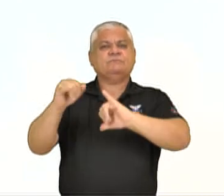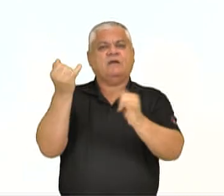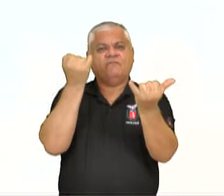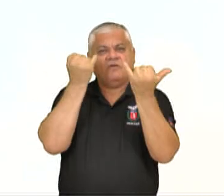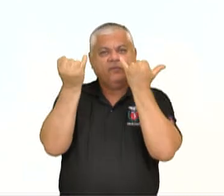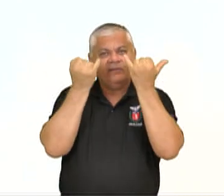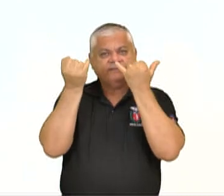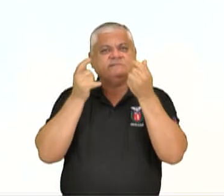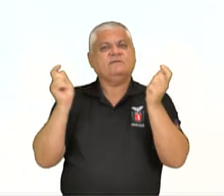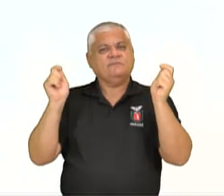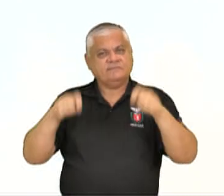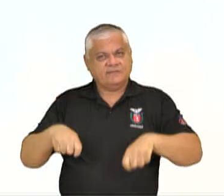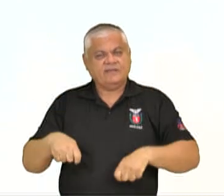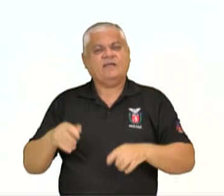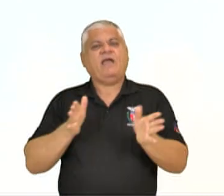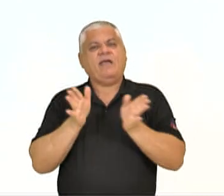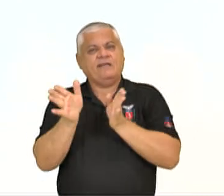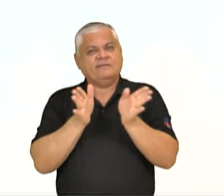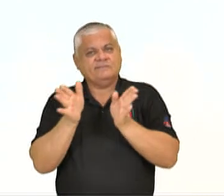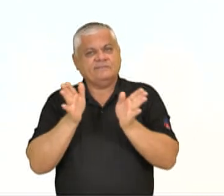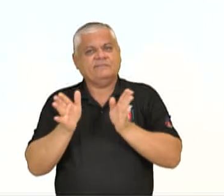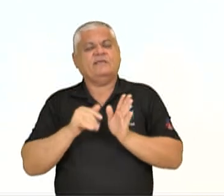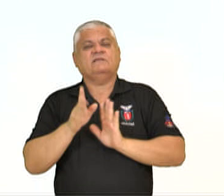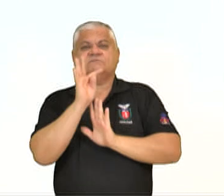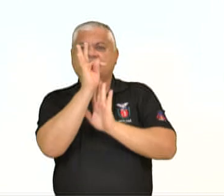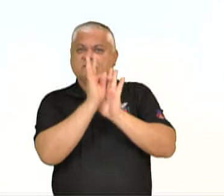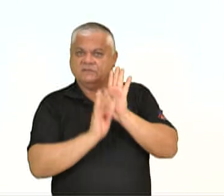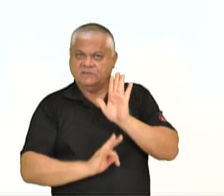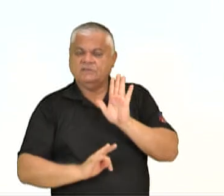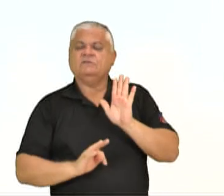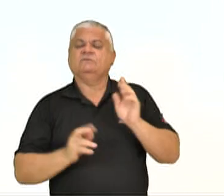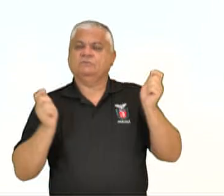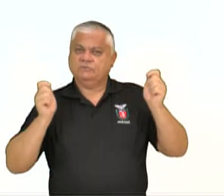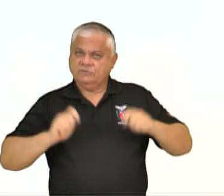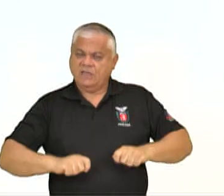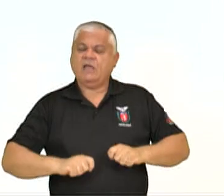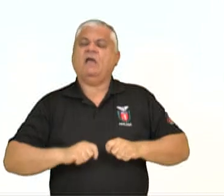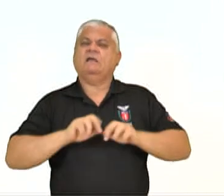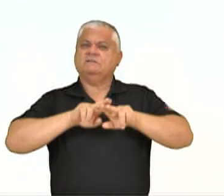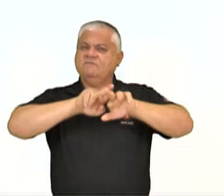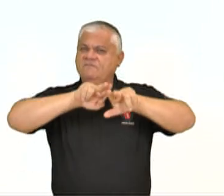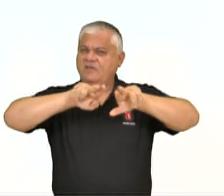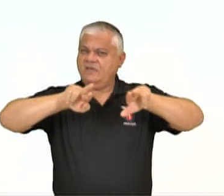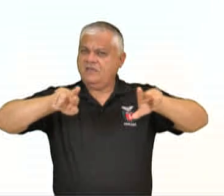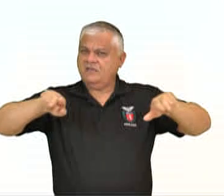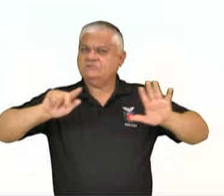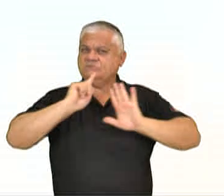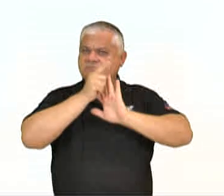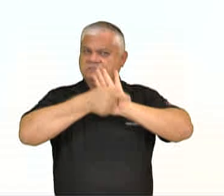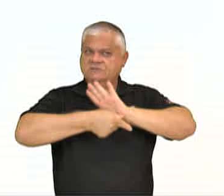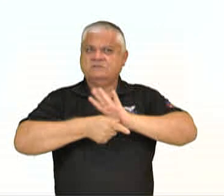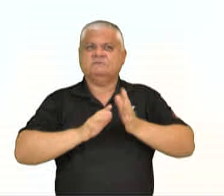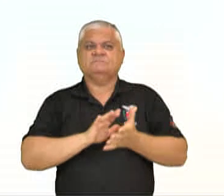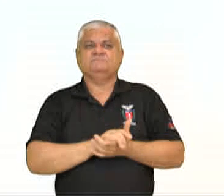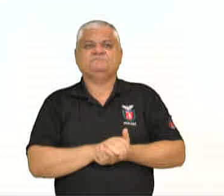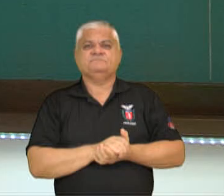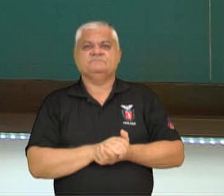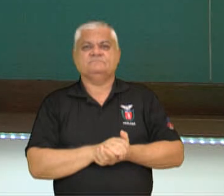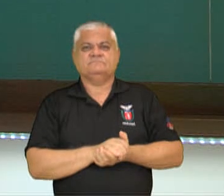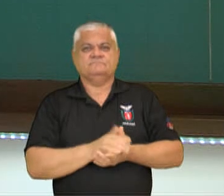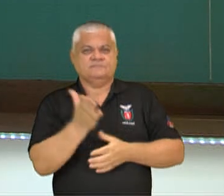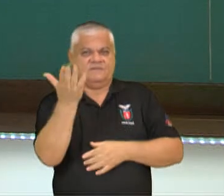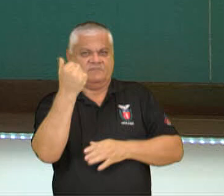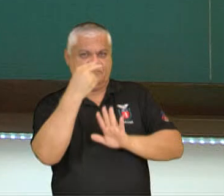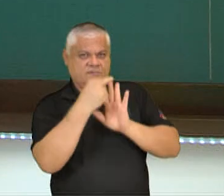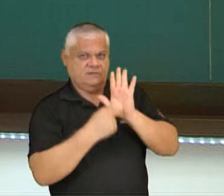às informações e fazer a leitura de textos informativos e textos de diversos gêneros. Então vamos fazer